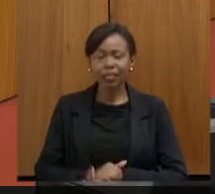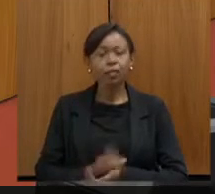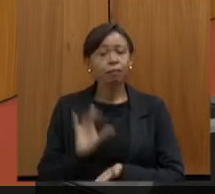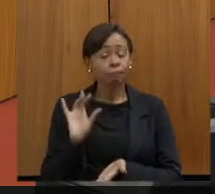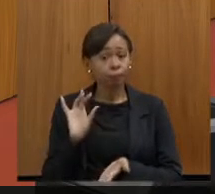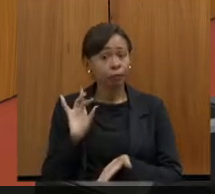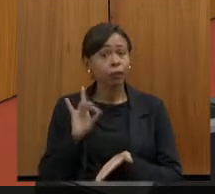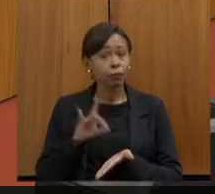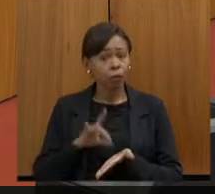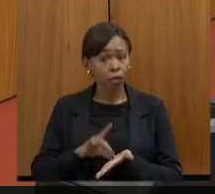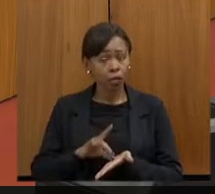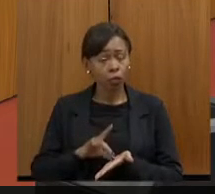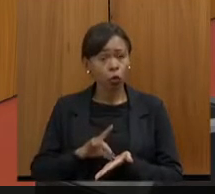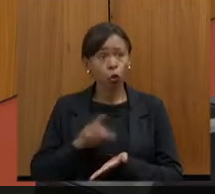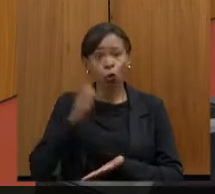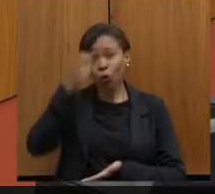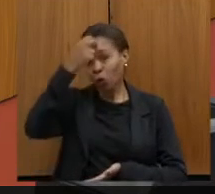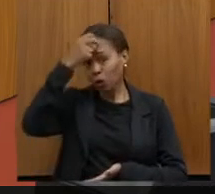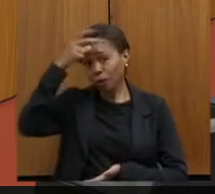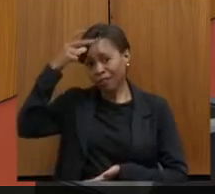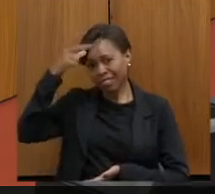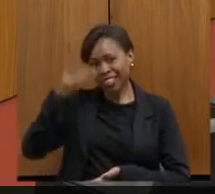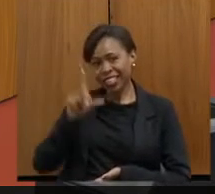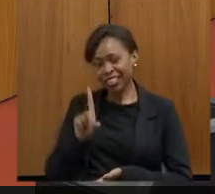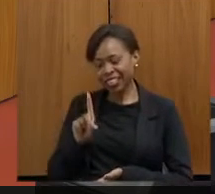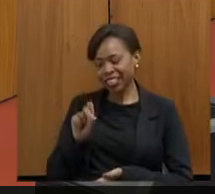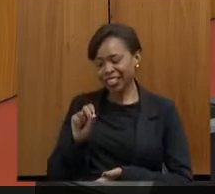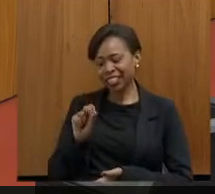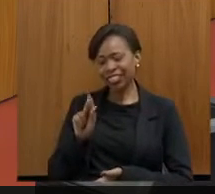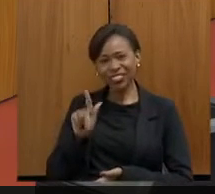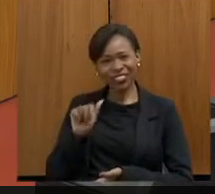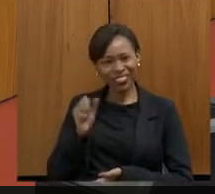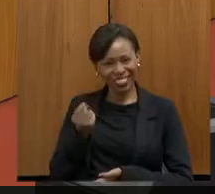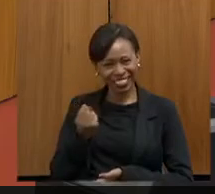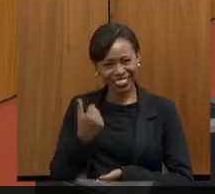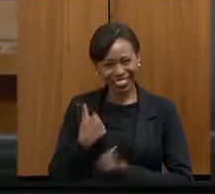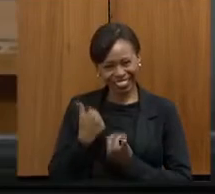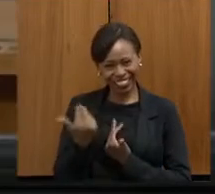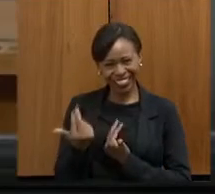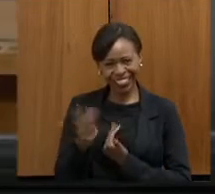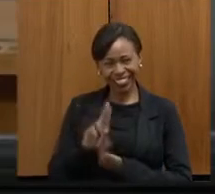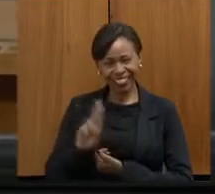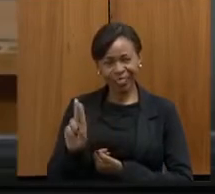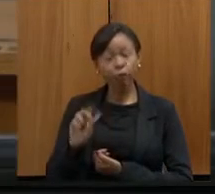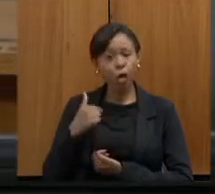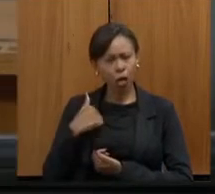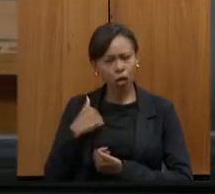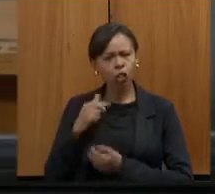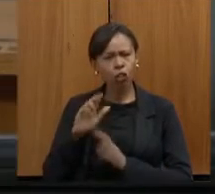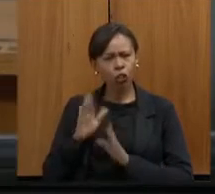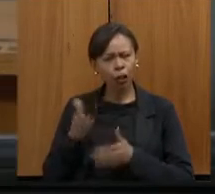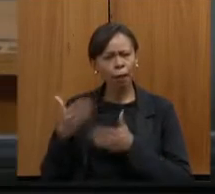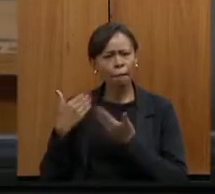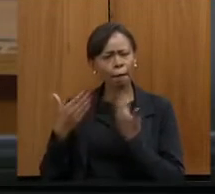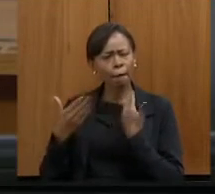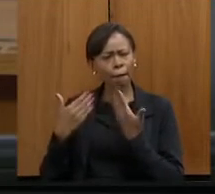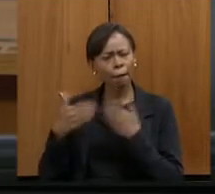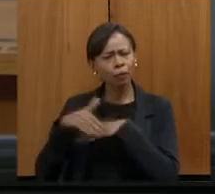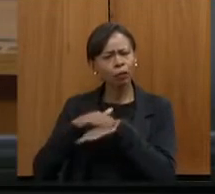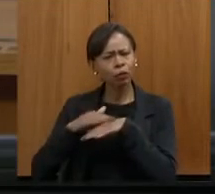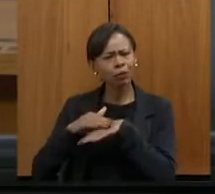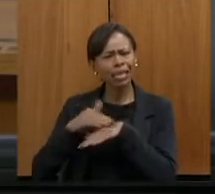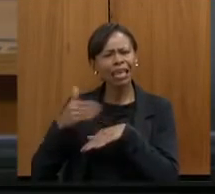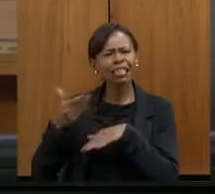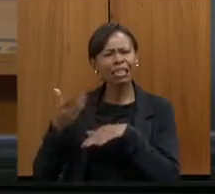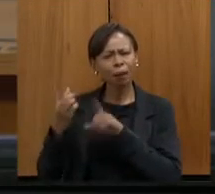fato, o prefeito Douglas, meu chará, já tive várias conversas com ele a respeito, que a gente já nos encontrou várias vezes